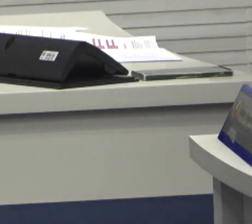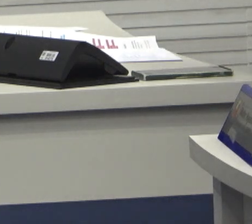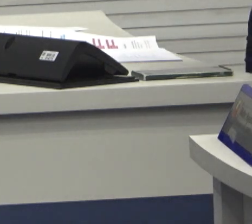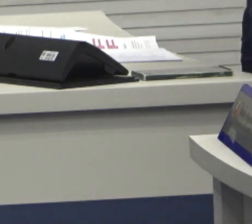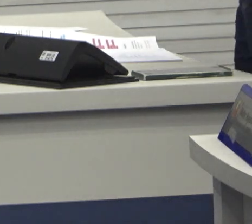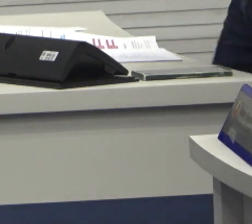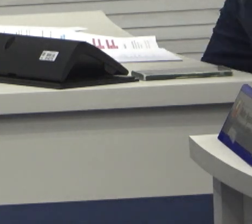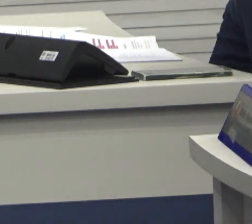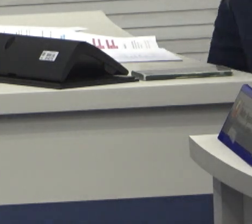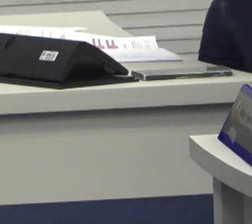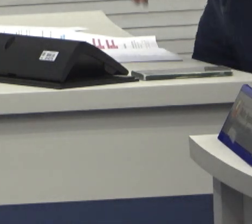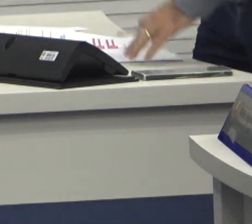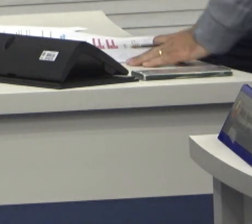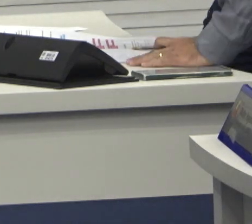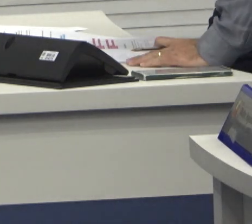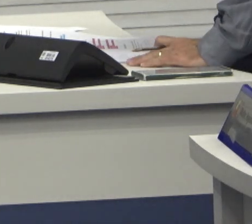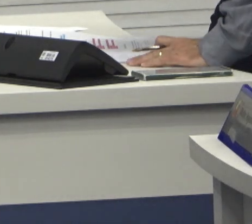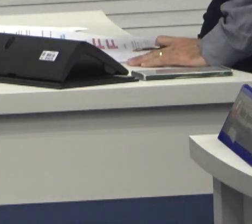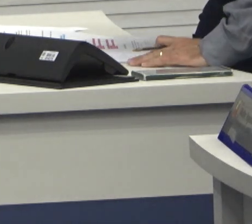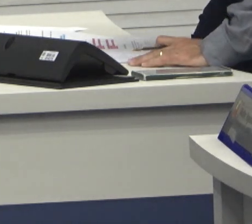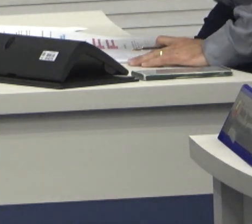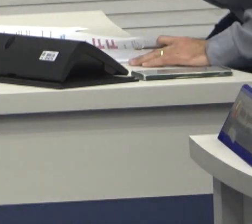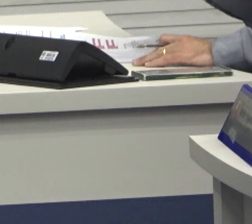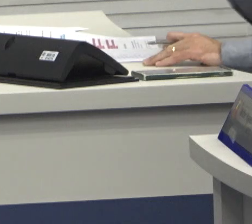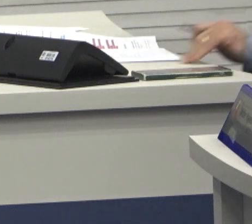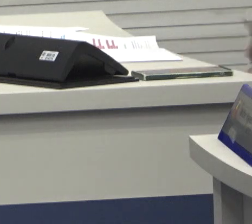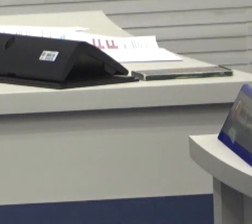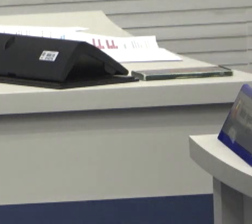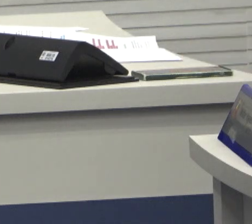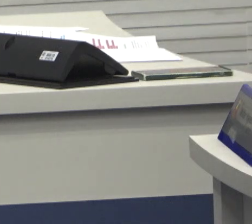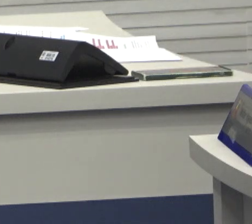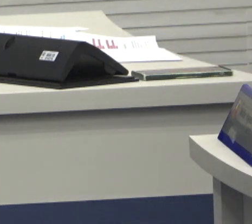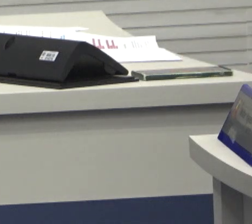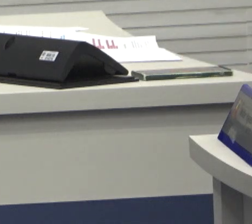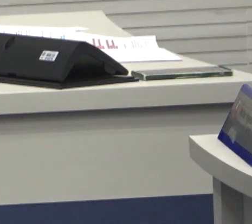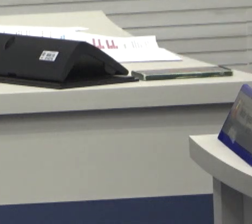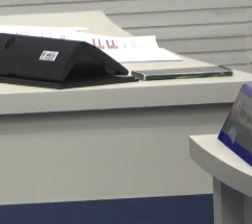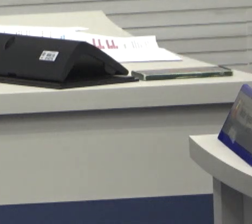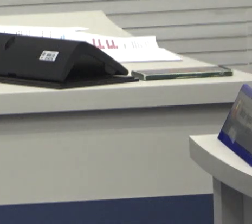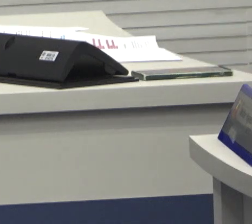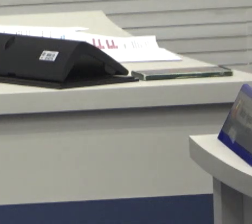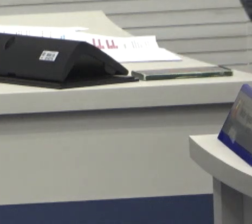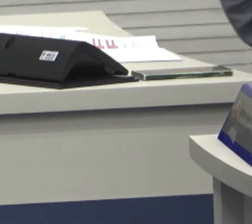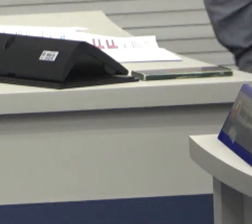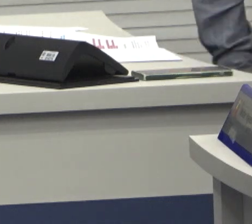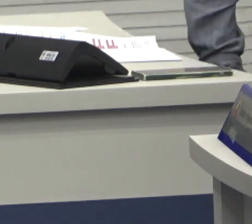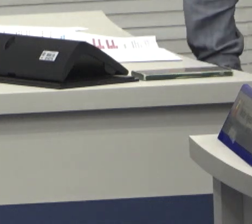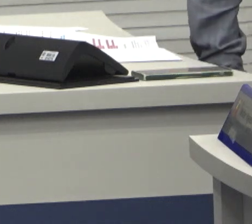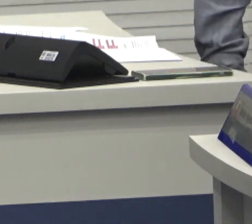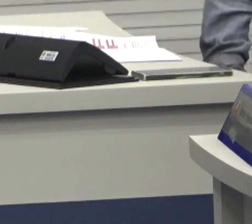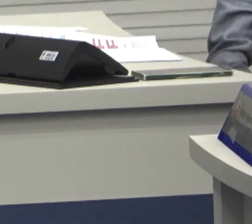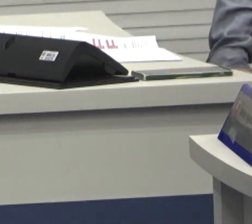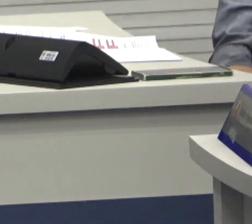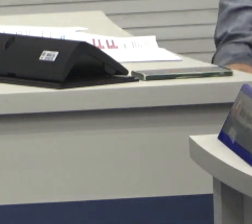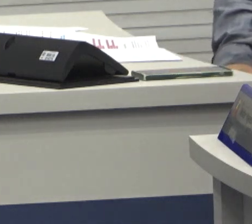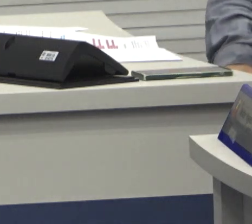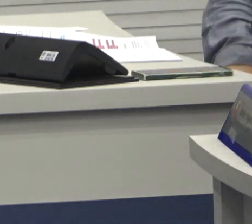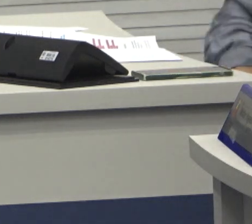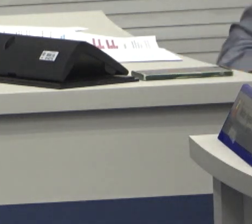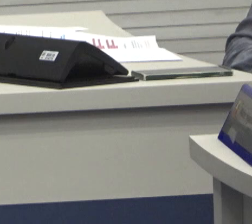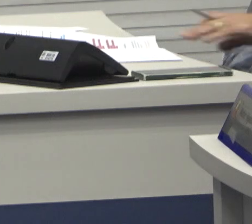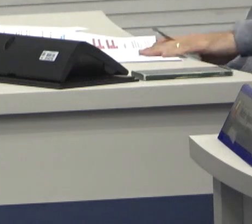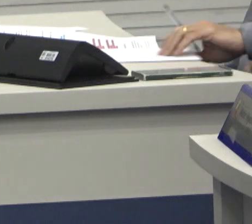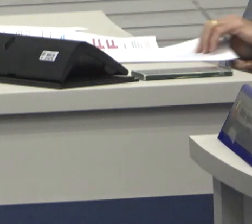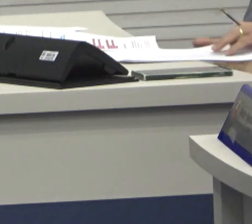mas substituídas. Então, o vereador Lino Bispo,